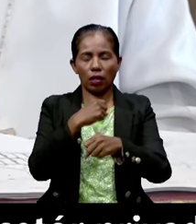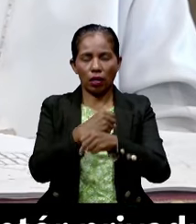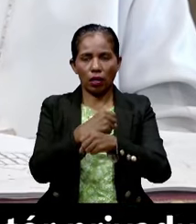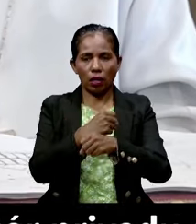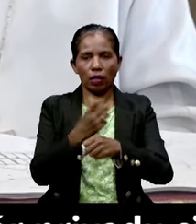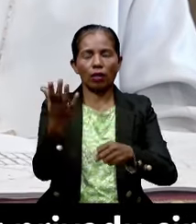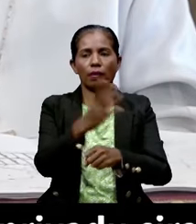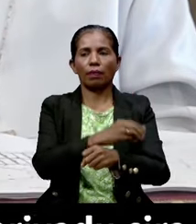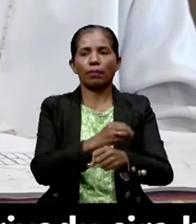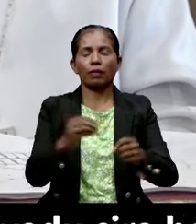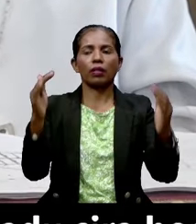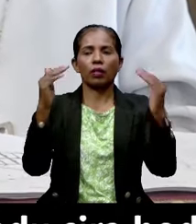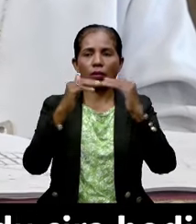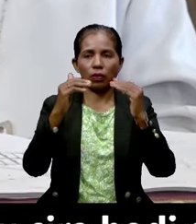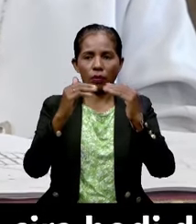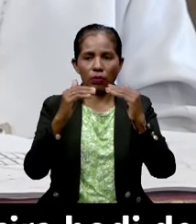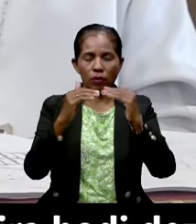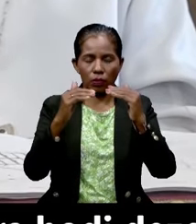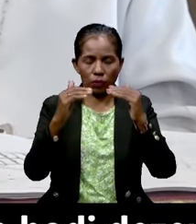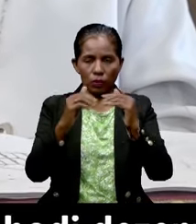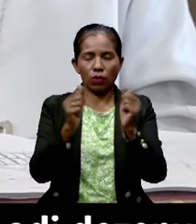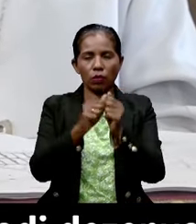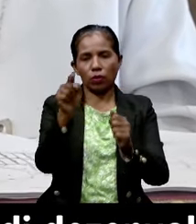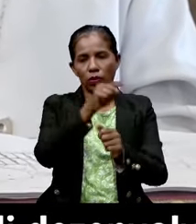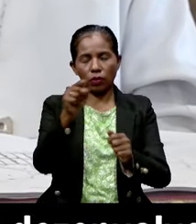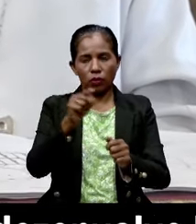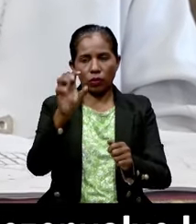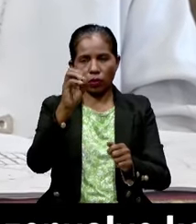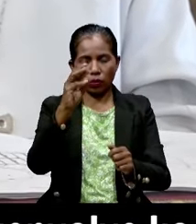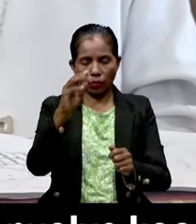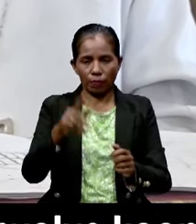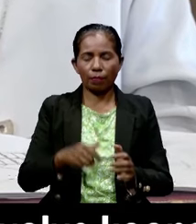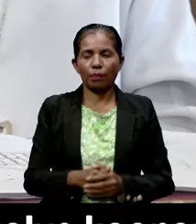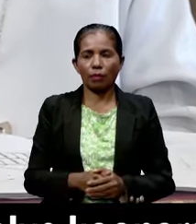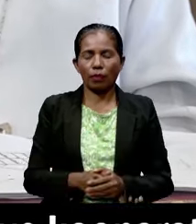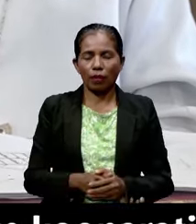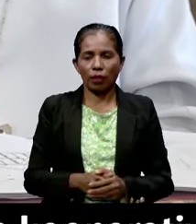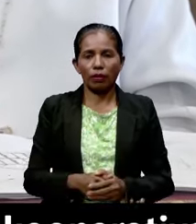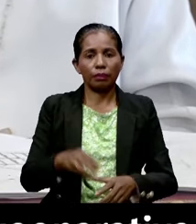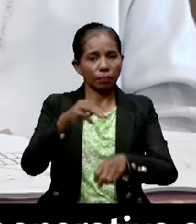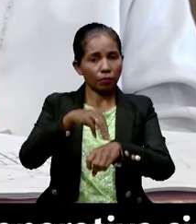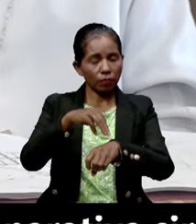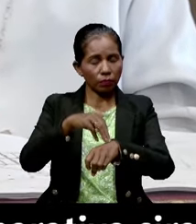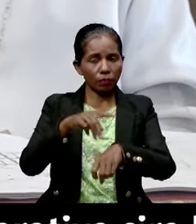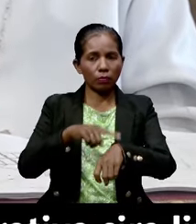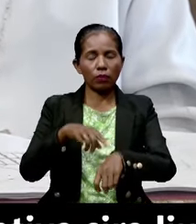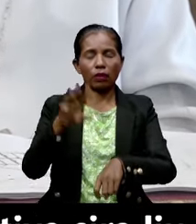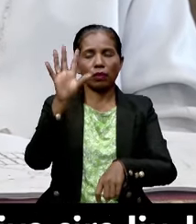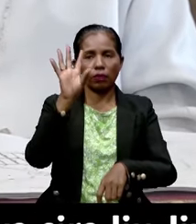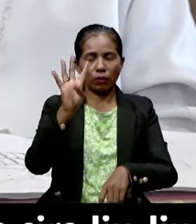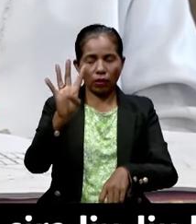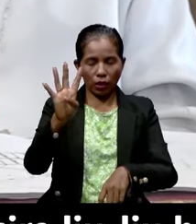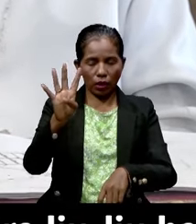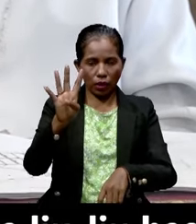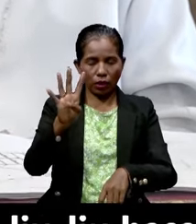teremos este encontro através do Zoom. O horário missa da Tacitolo se arrui e a Tukuha Tobalun Loraik e a